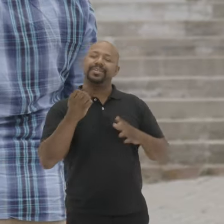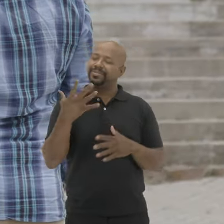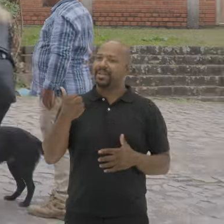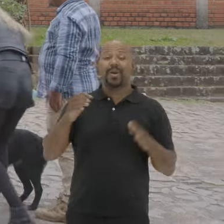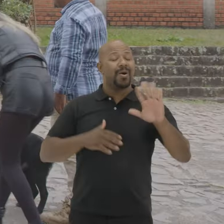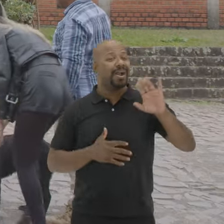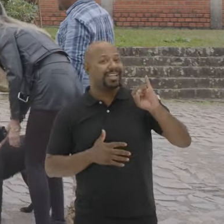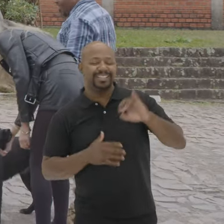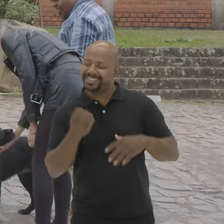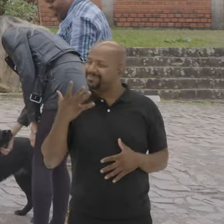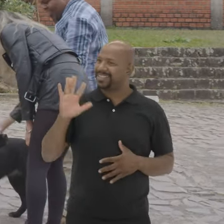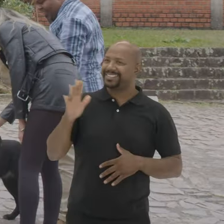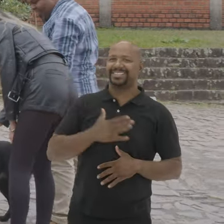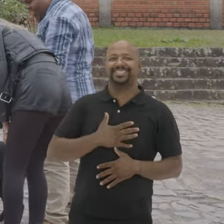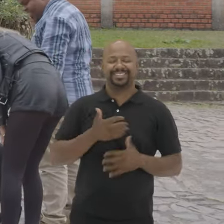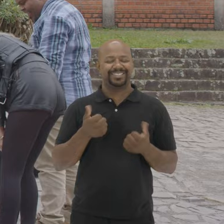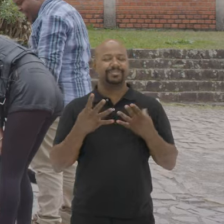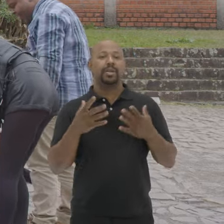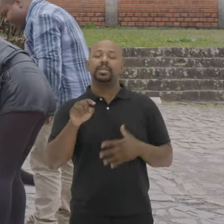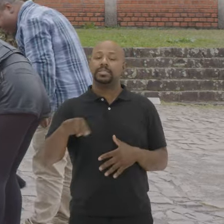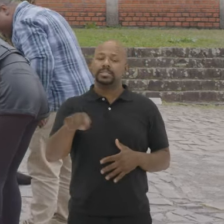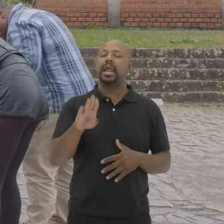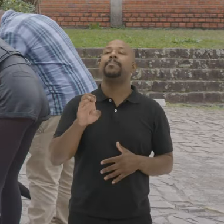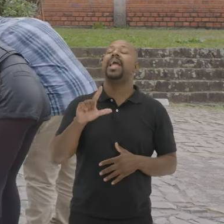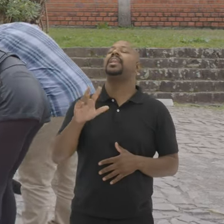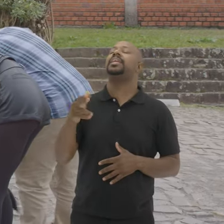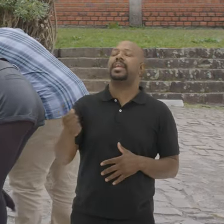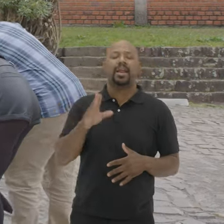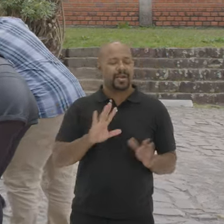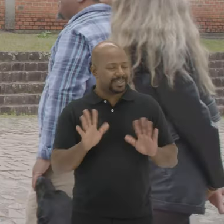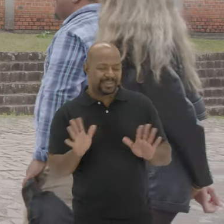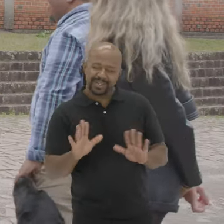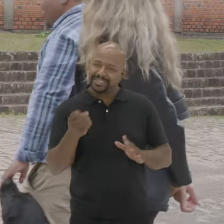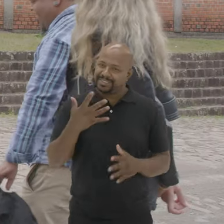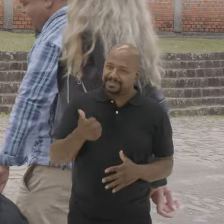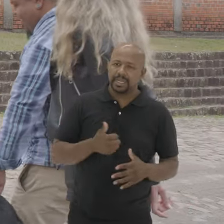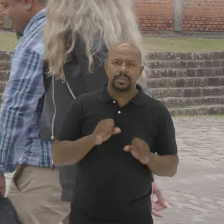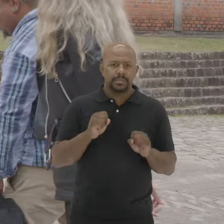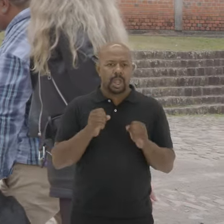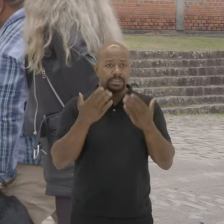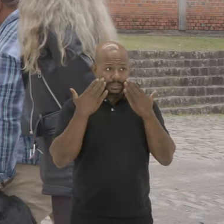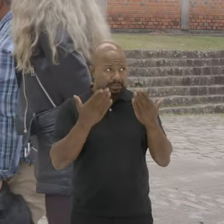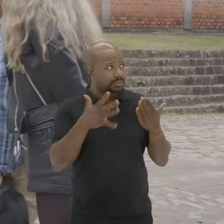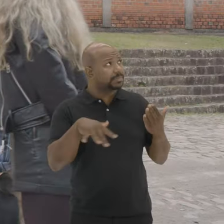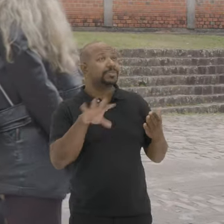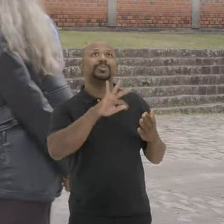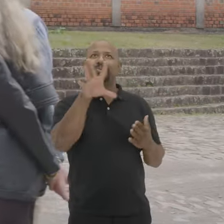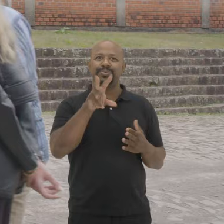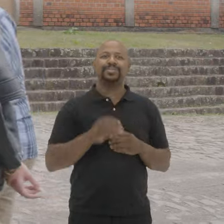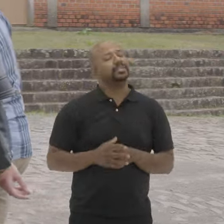Hildo Guerra. Hildo, tudo bem? Prazer. Eles acariciam um cão. Isso aí é a Belinha. E o senhor pode nos apresentar